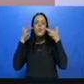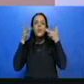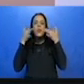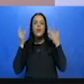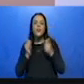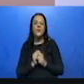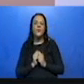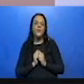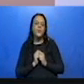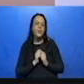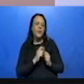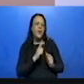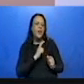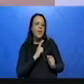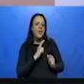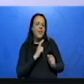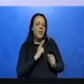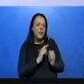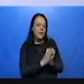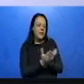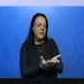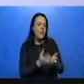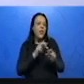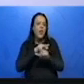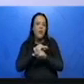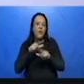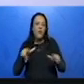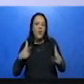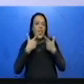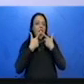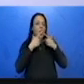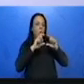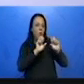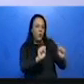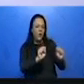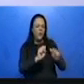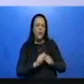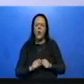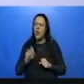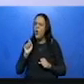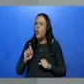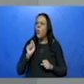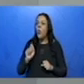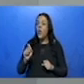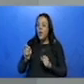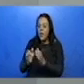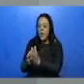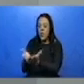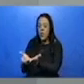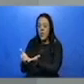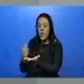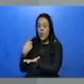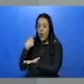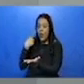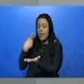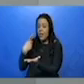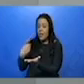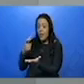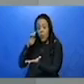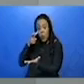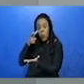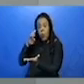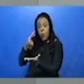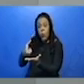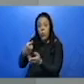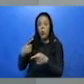livro em diferentes linguagens. E o que tanto nos atrai? Então, por que ele é tão atraente? Por que essas narrativas de